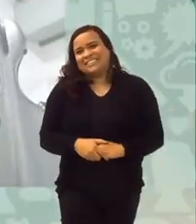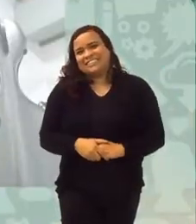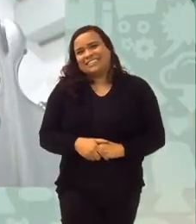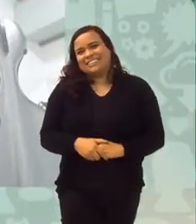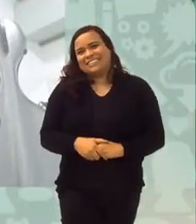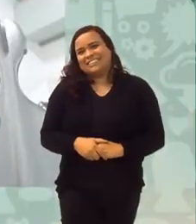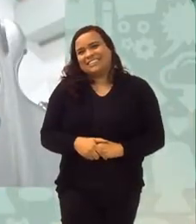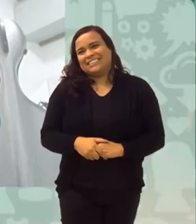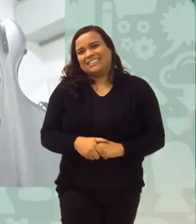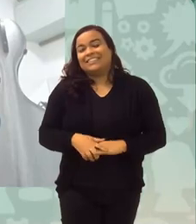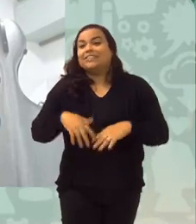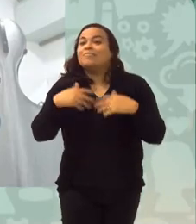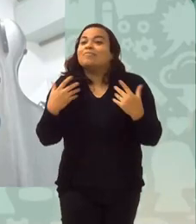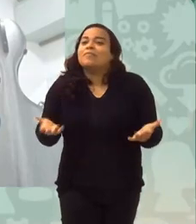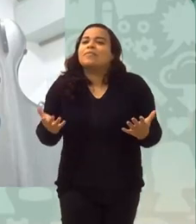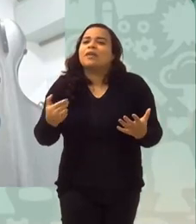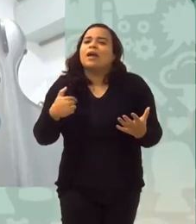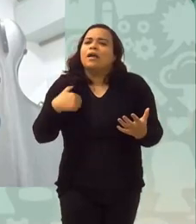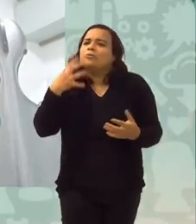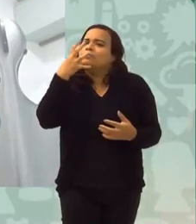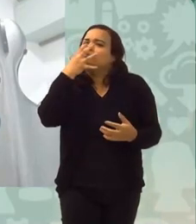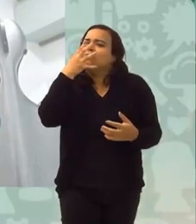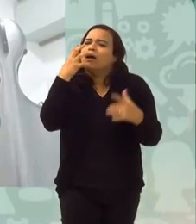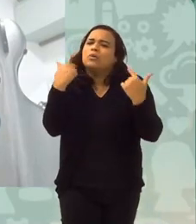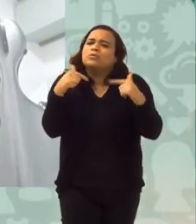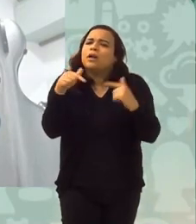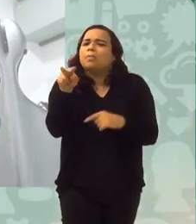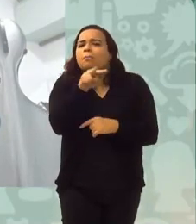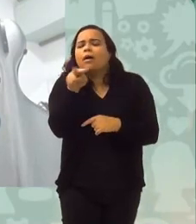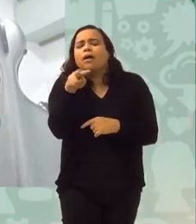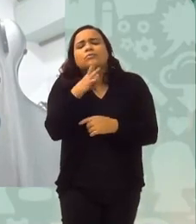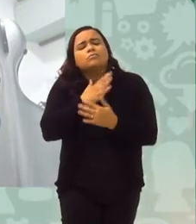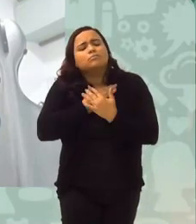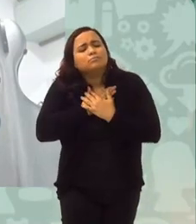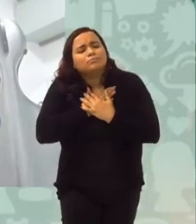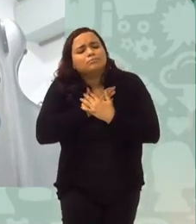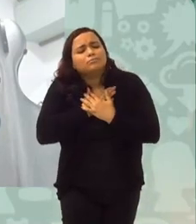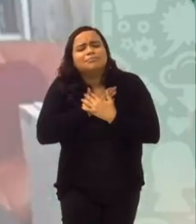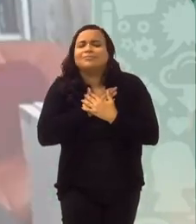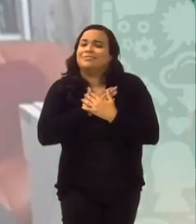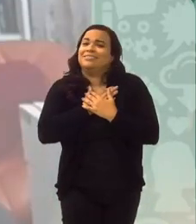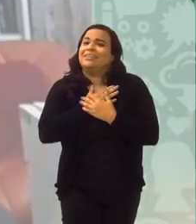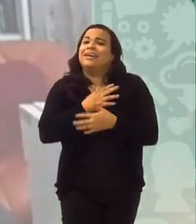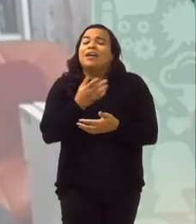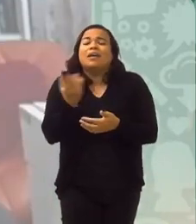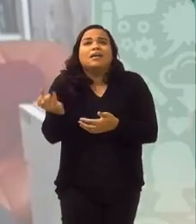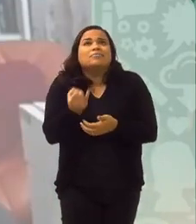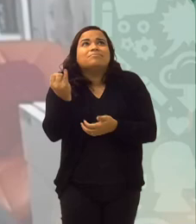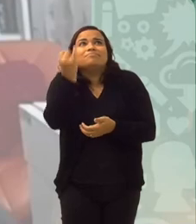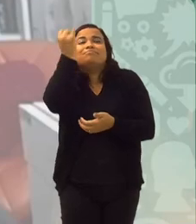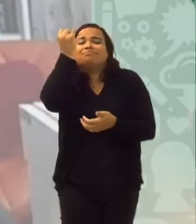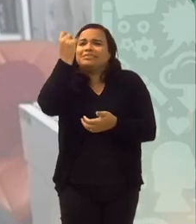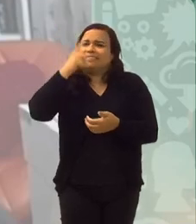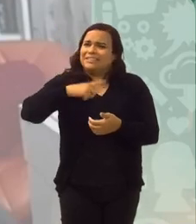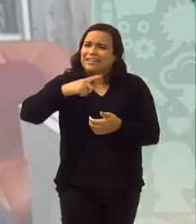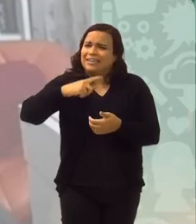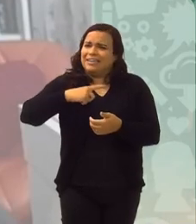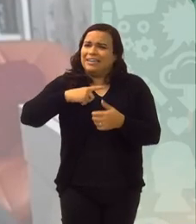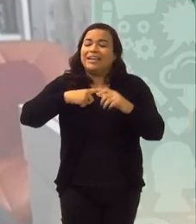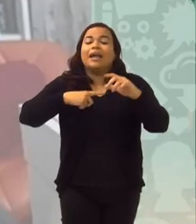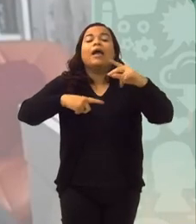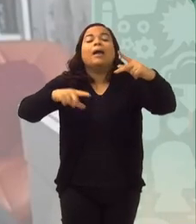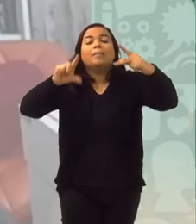é maravilhoso o tema, gente. Estou adorando aqui, só aprendendo. Olha, eu fiquei encantada com o trabalho das